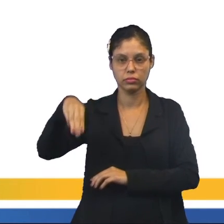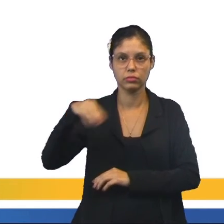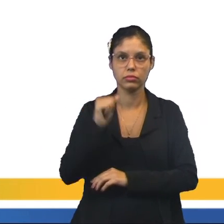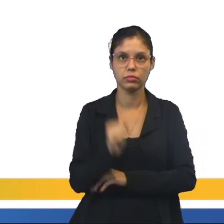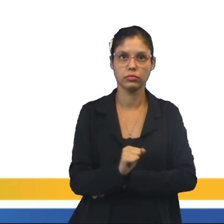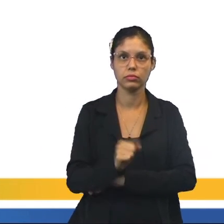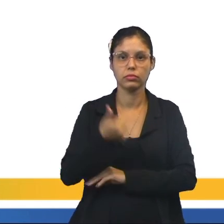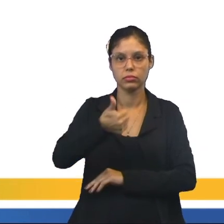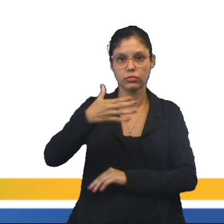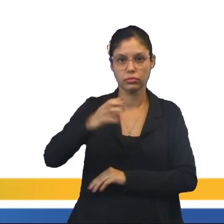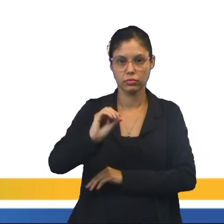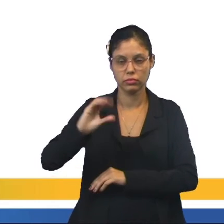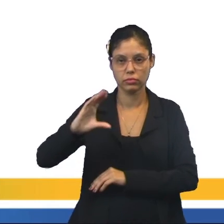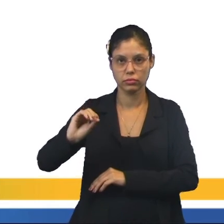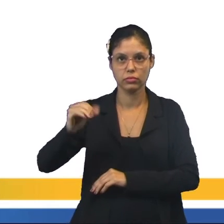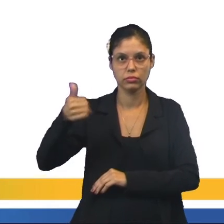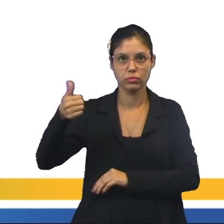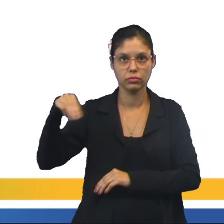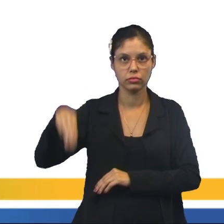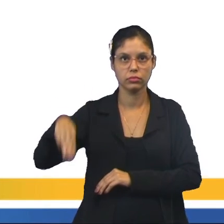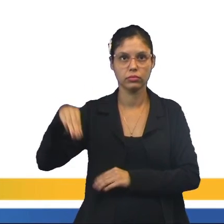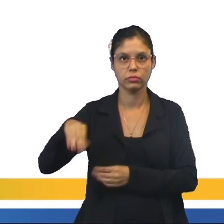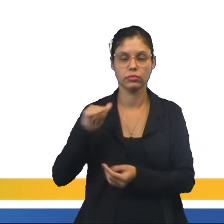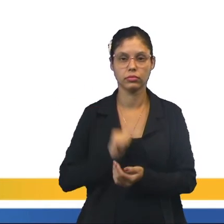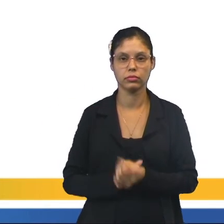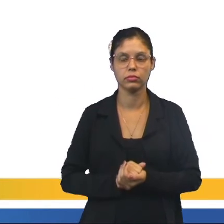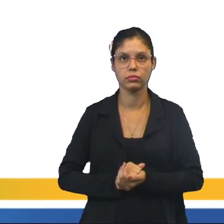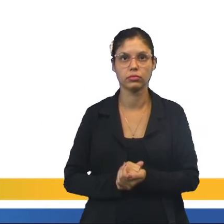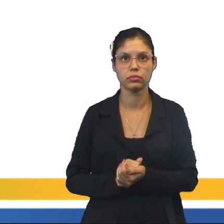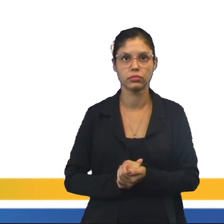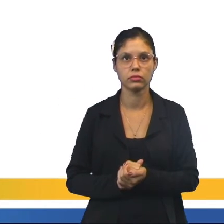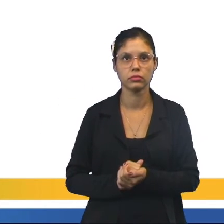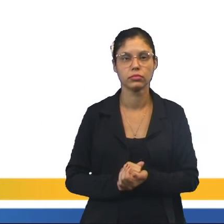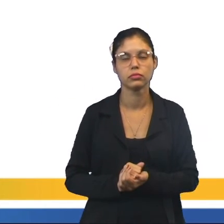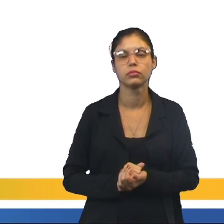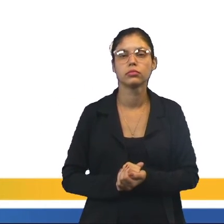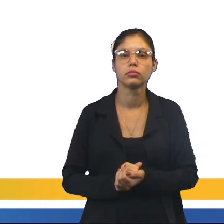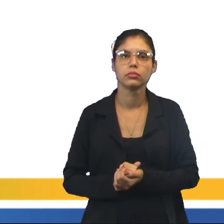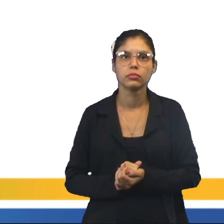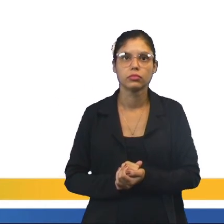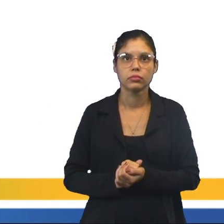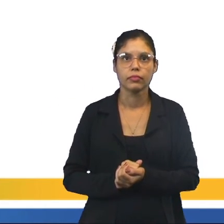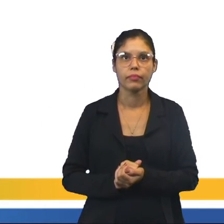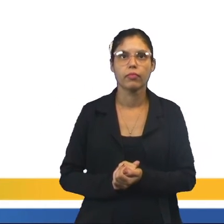x centímetros dividido para 110 metros.